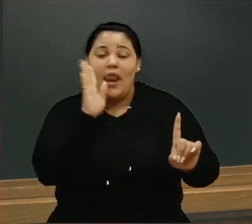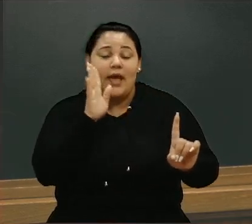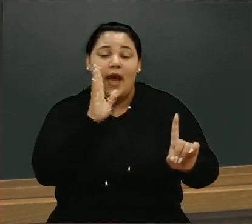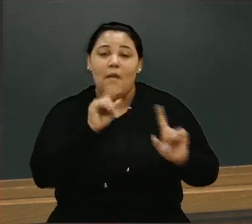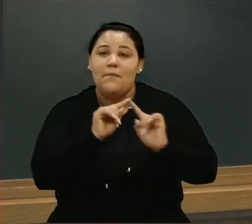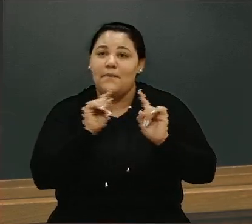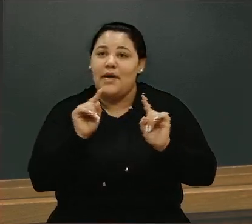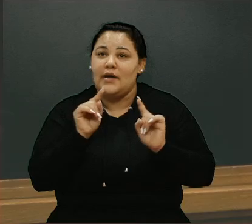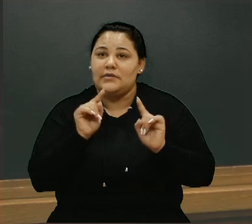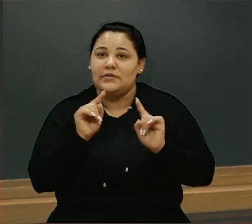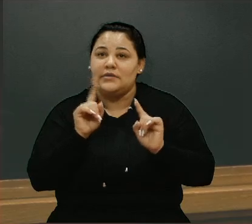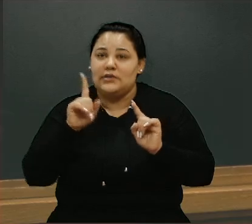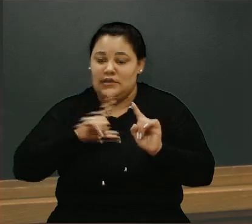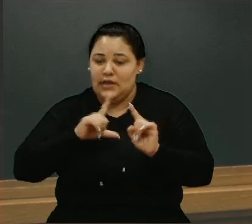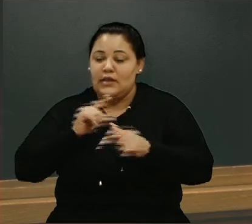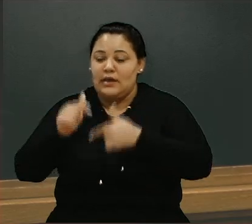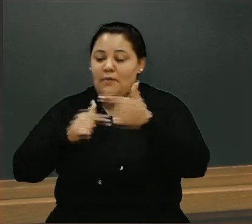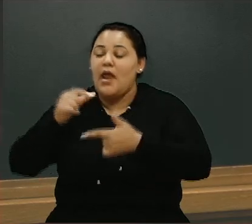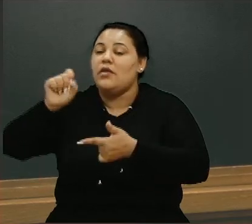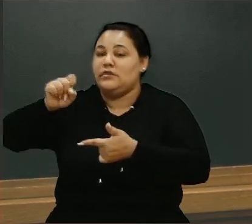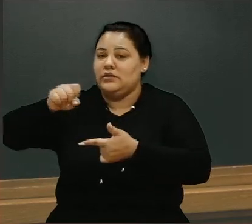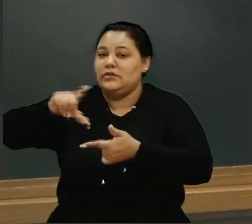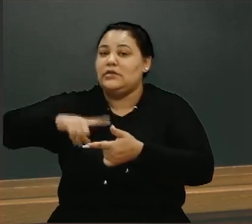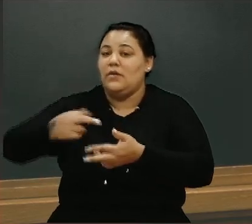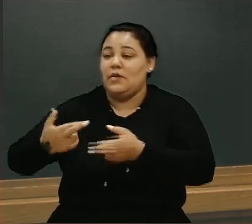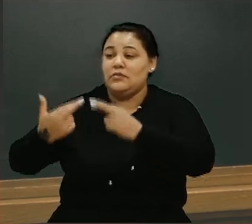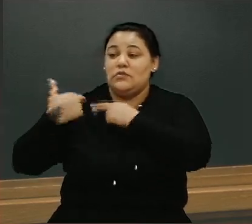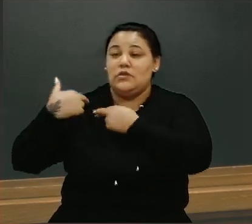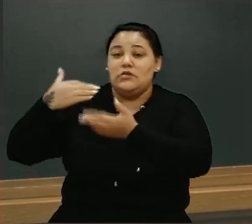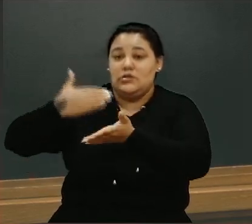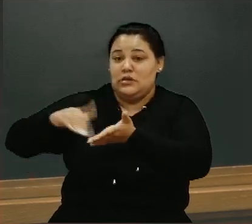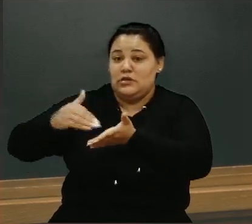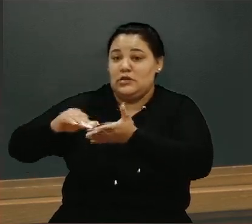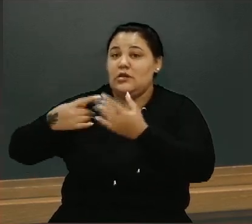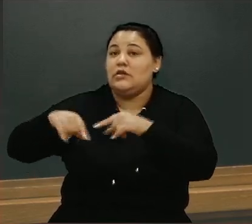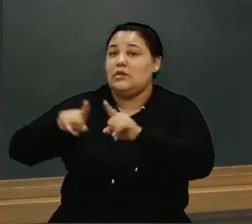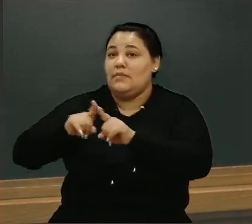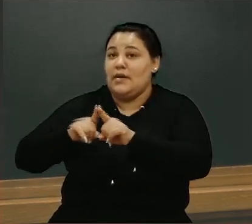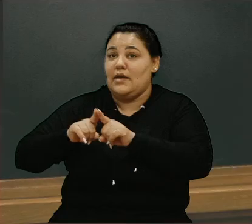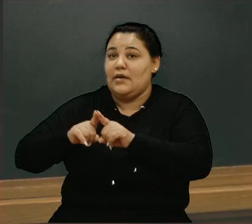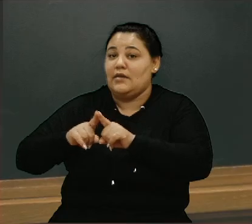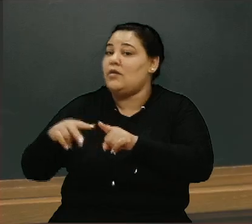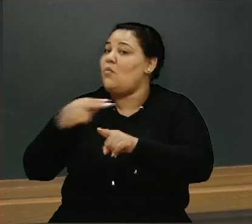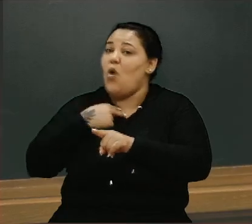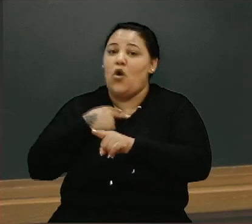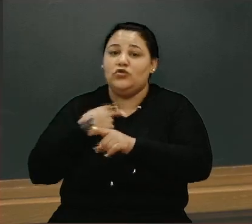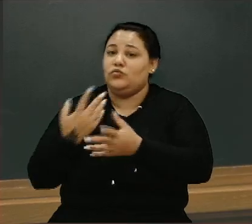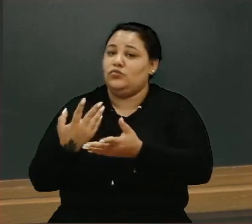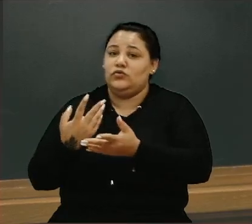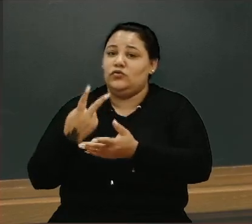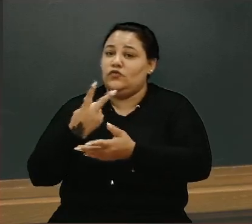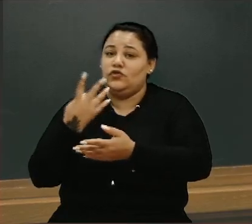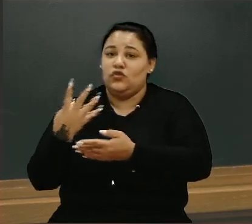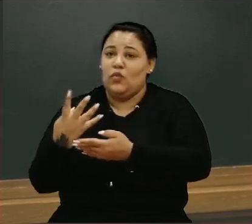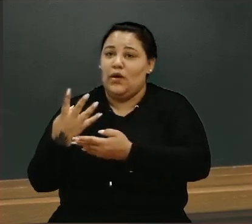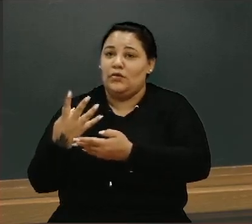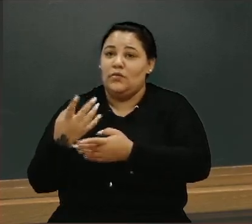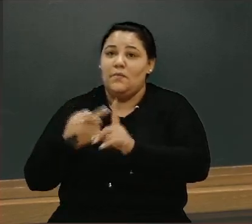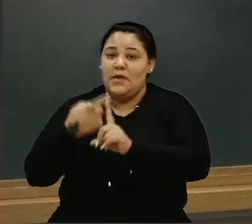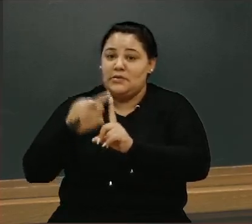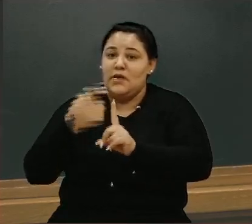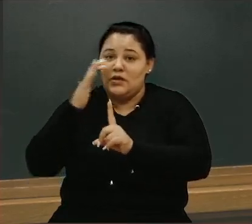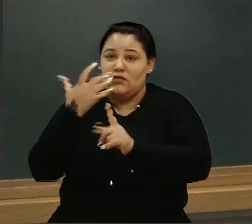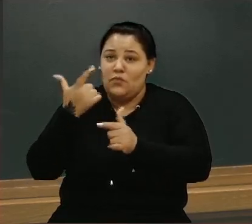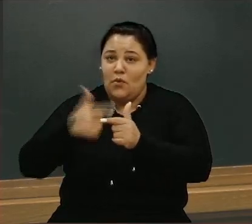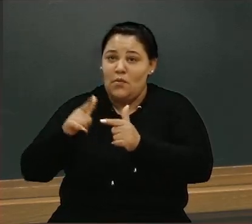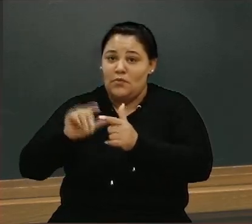há trabalho, há, e que há uma responsabilidade do secretário do Meio Ambiente em oficiar, não é possível que se demora 24 meses para resolver o problema de um seguro. Eu compro